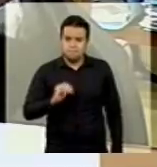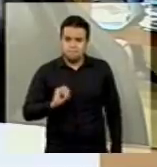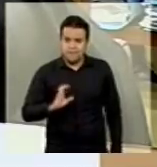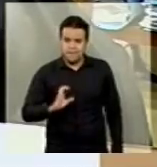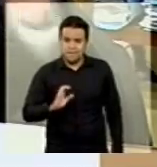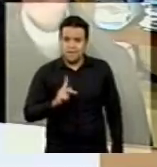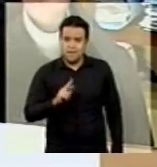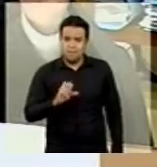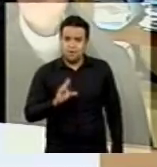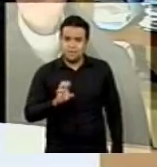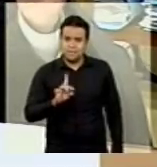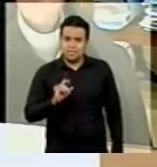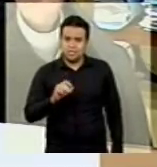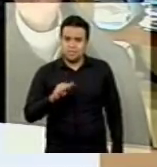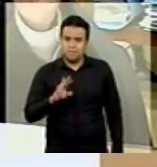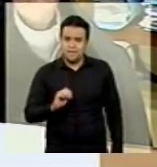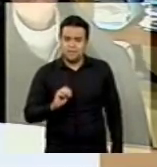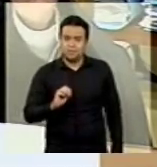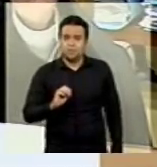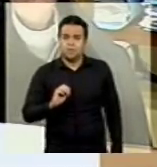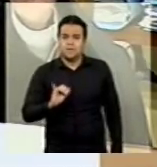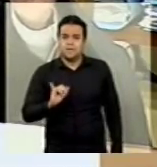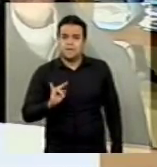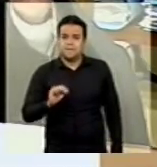juízo, sem supervisão judicial.